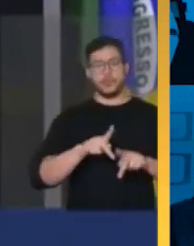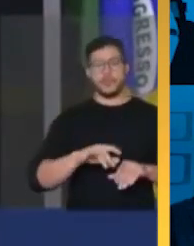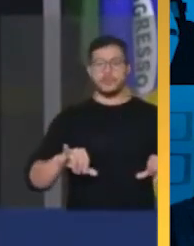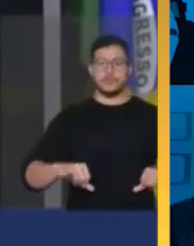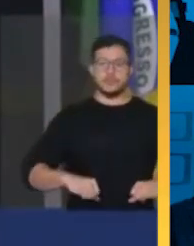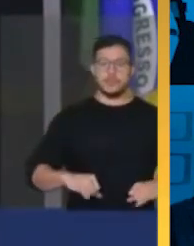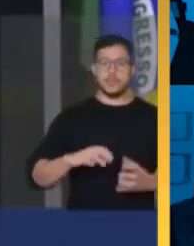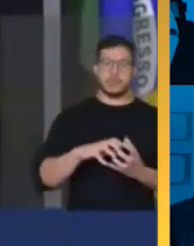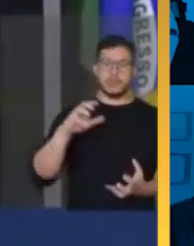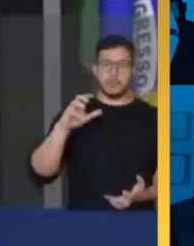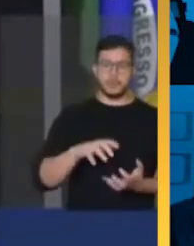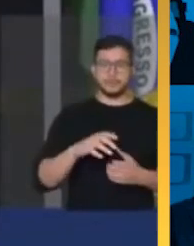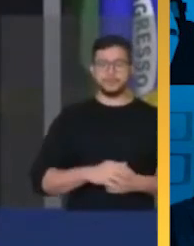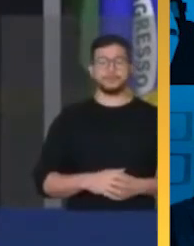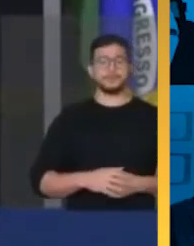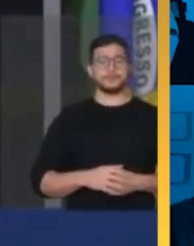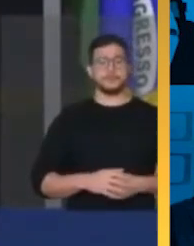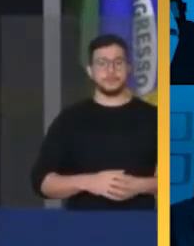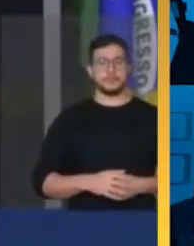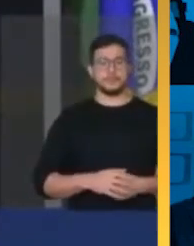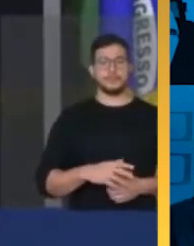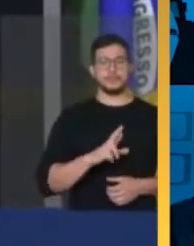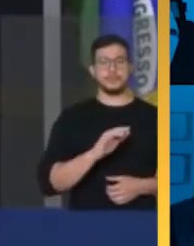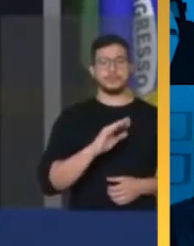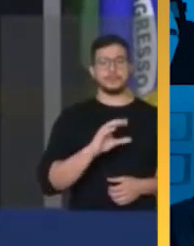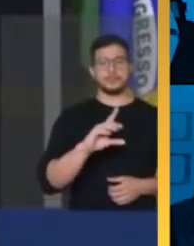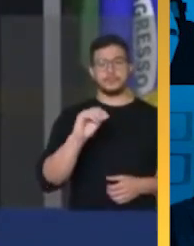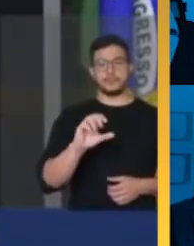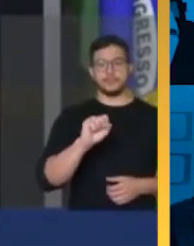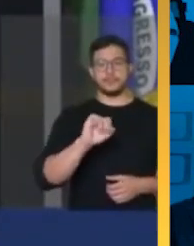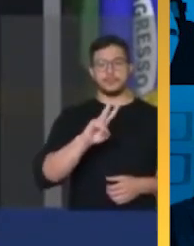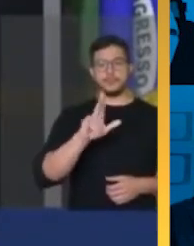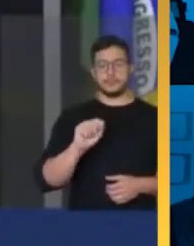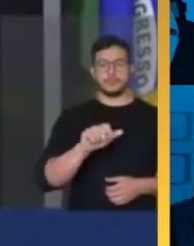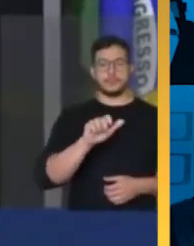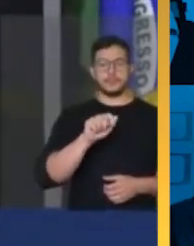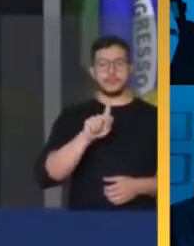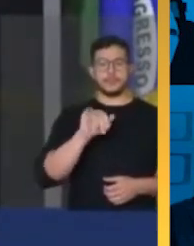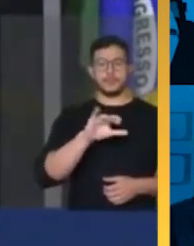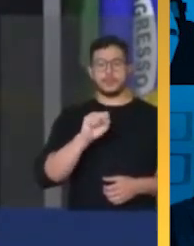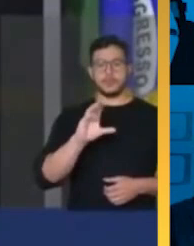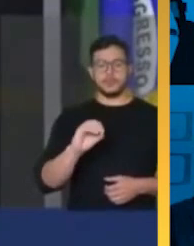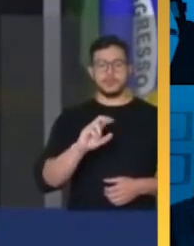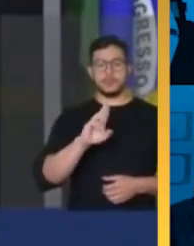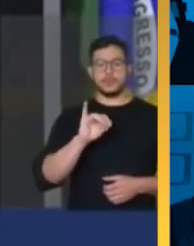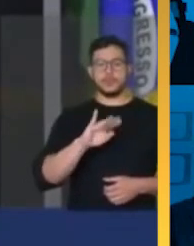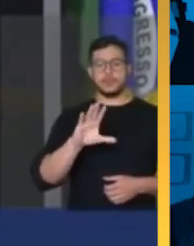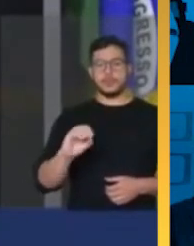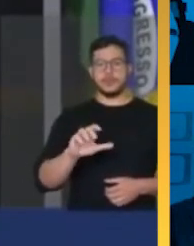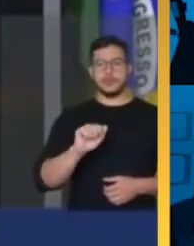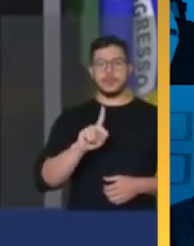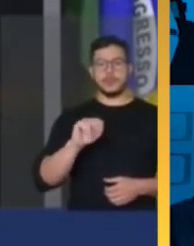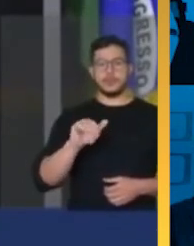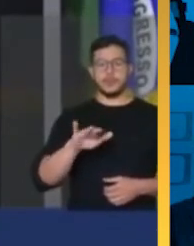muitas vezes não consegue nem comer. Eis os nomes: Ricardo Silva, Aloysio Mendes, Rodrigo Coelho,